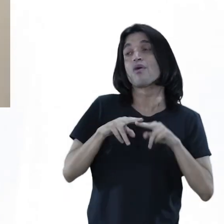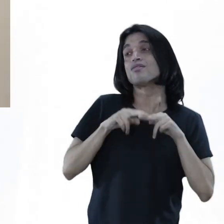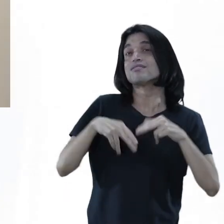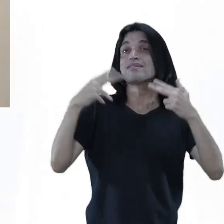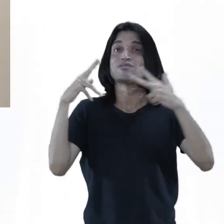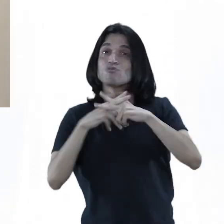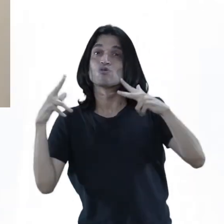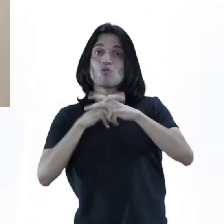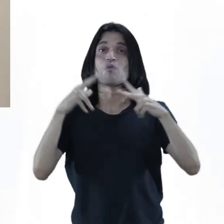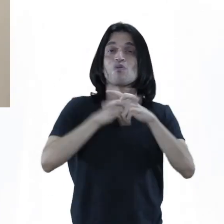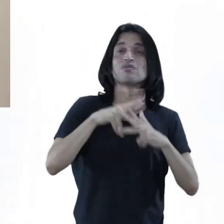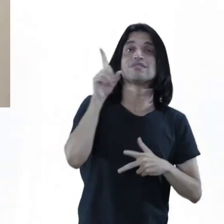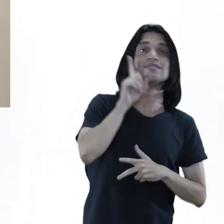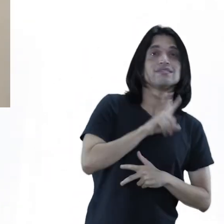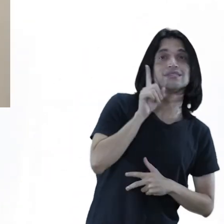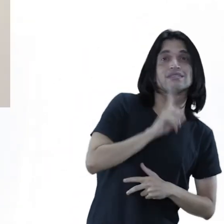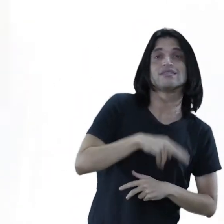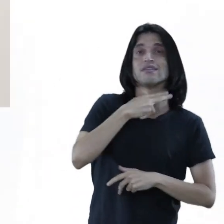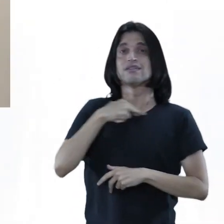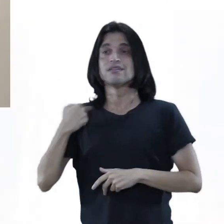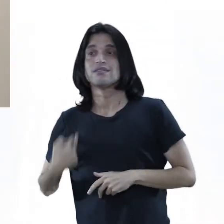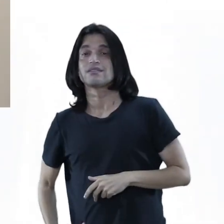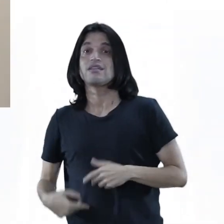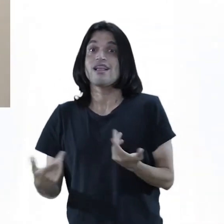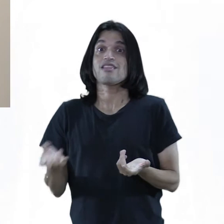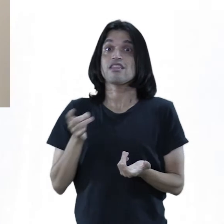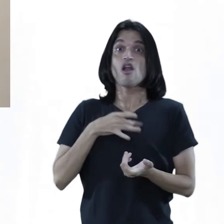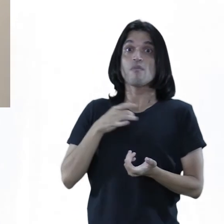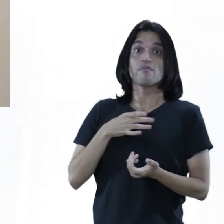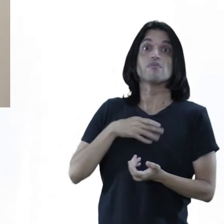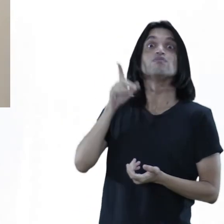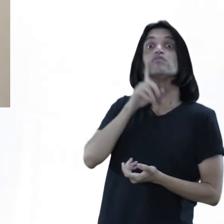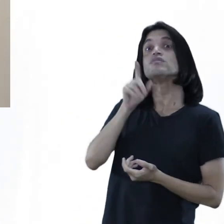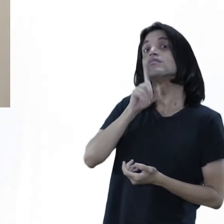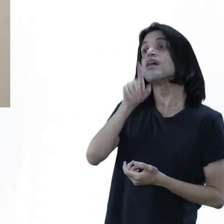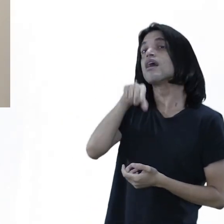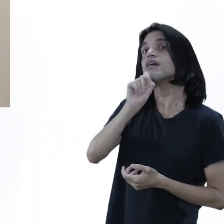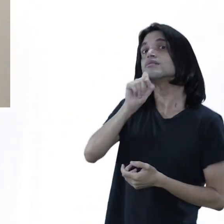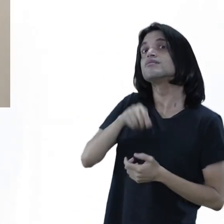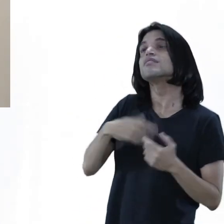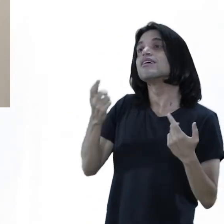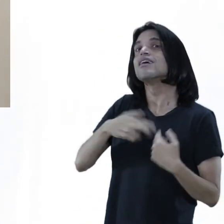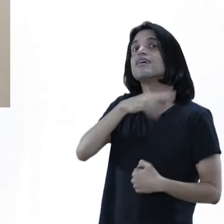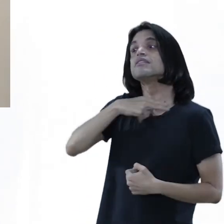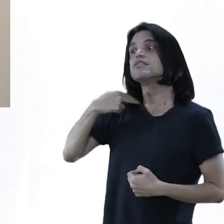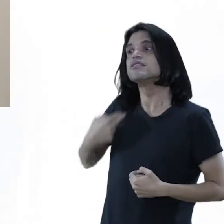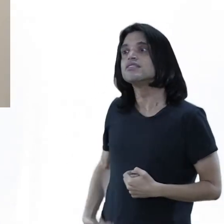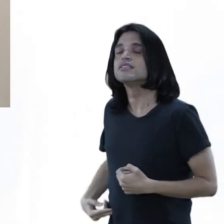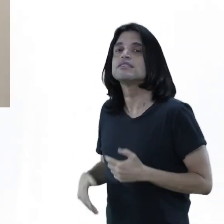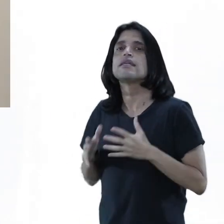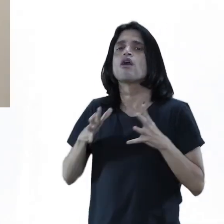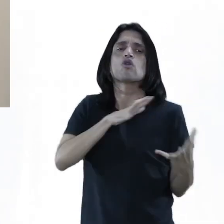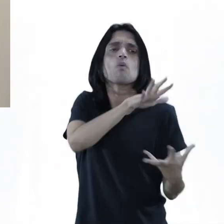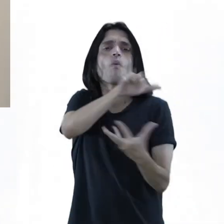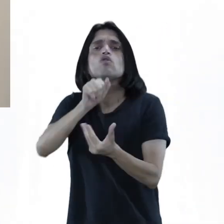disputa entre China e Estados Unidos. O grande temor dos Estados Unidos nessa relação é que a China vem ganhando